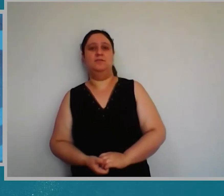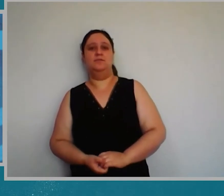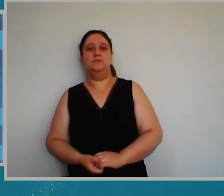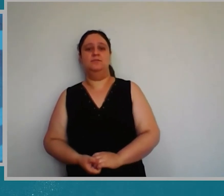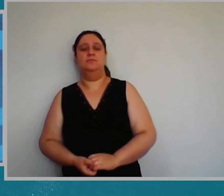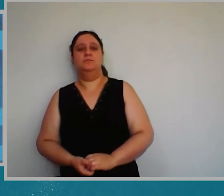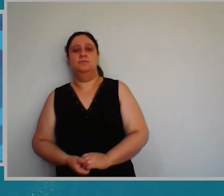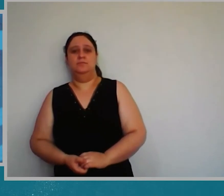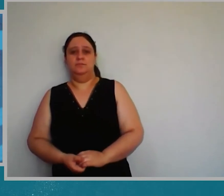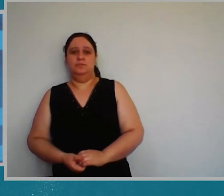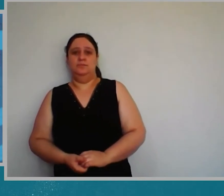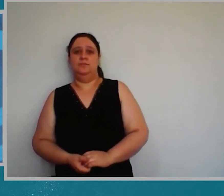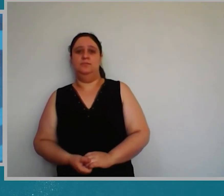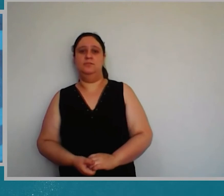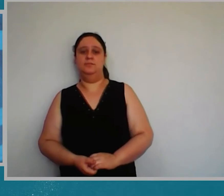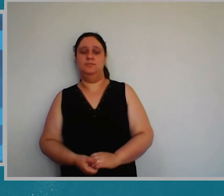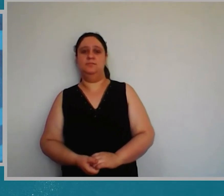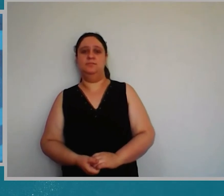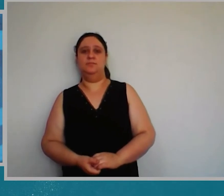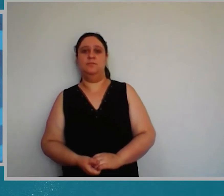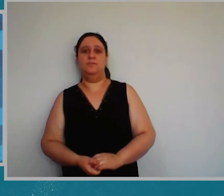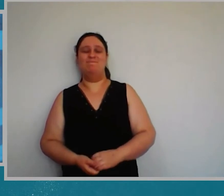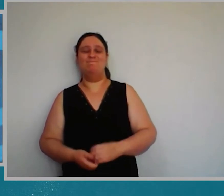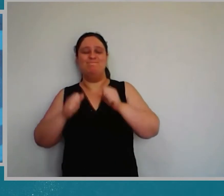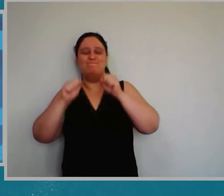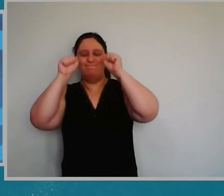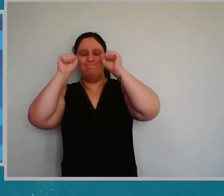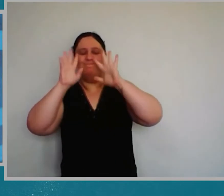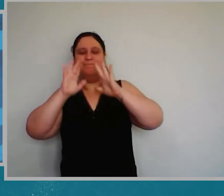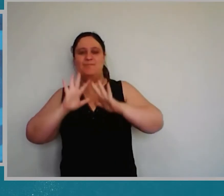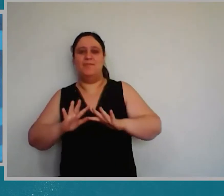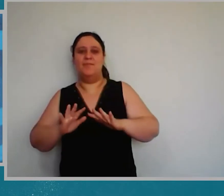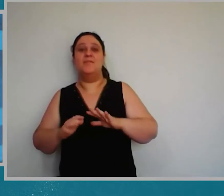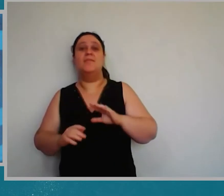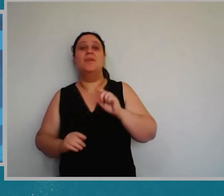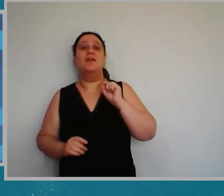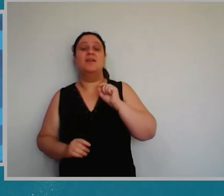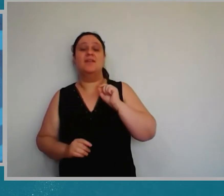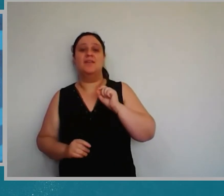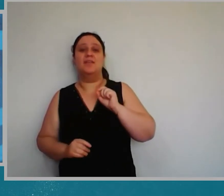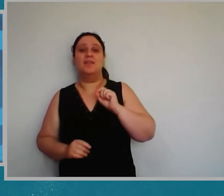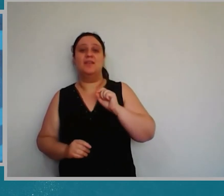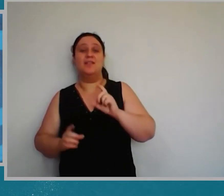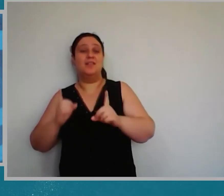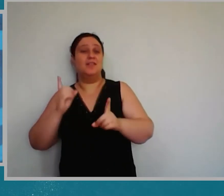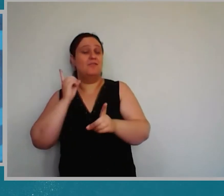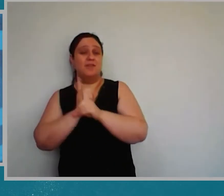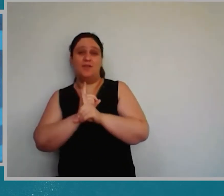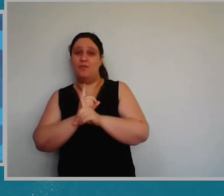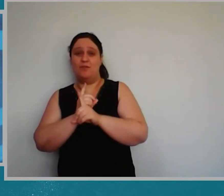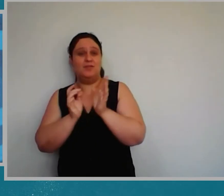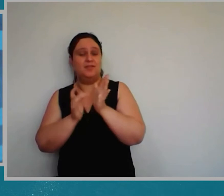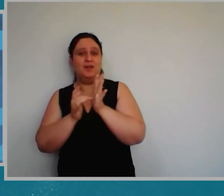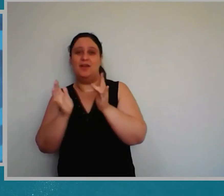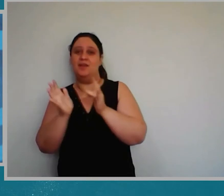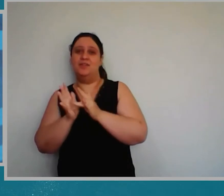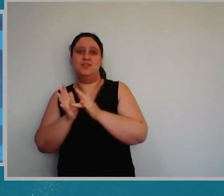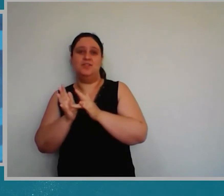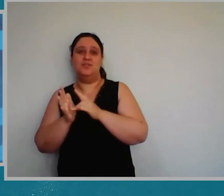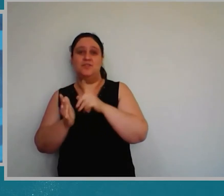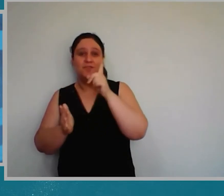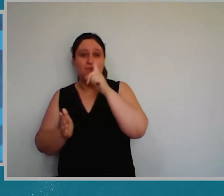E bem-aventurado aquele que não achar em mim motivo de tropeço. Jesus não veio para ser um